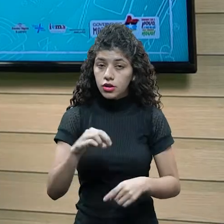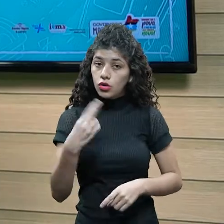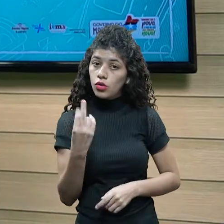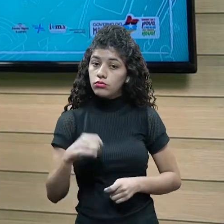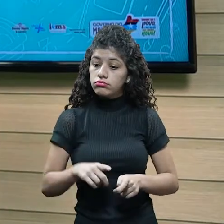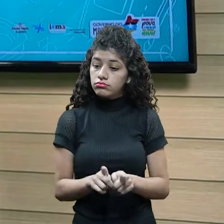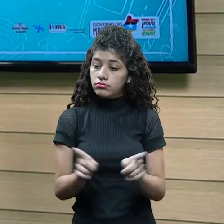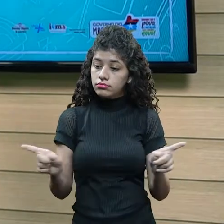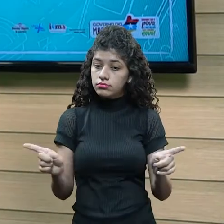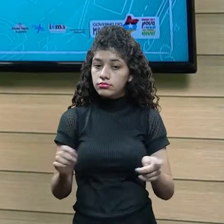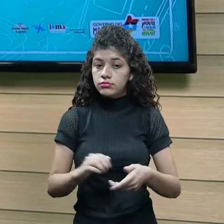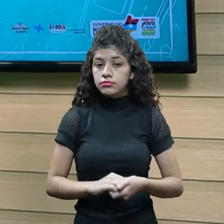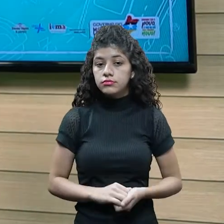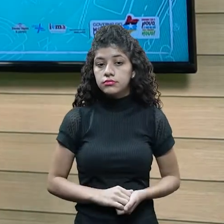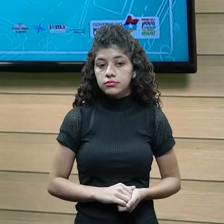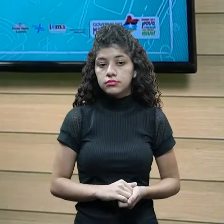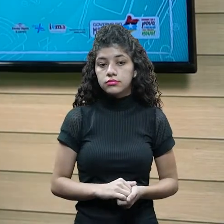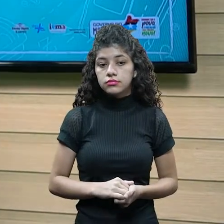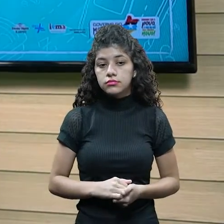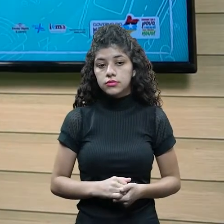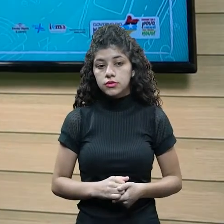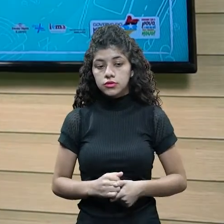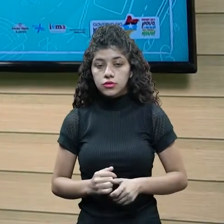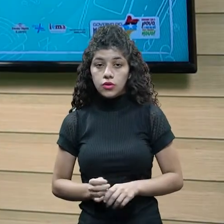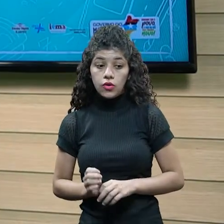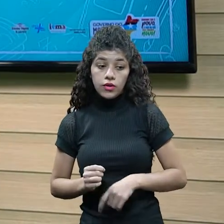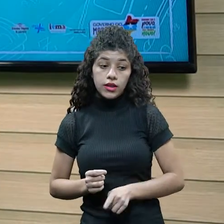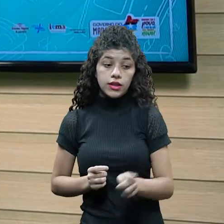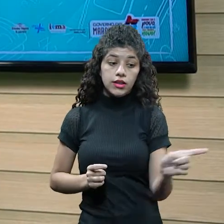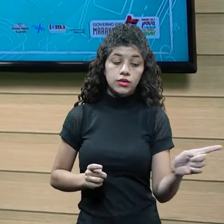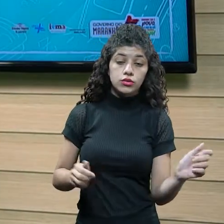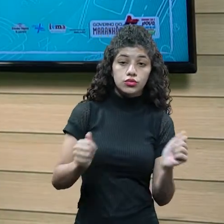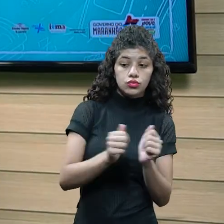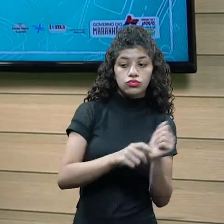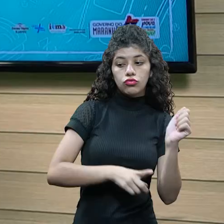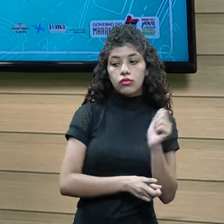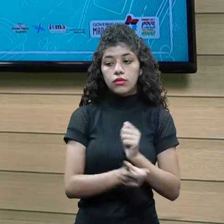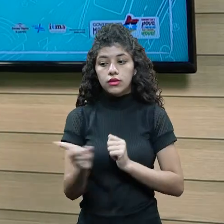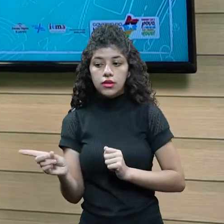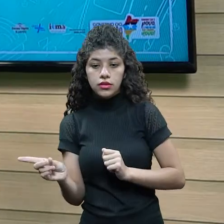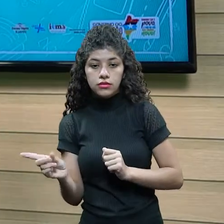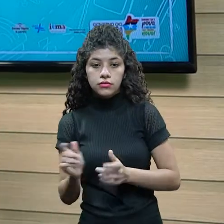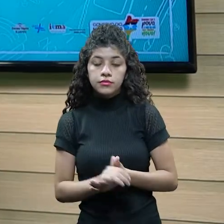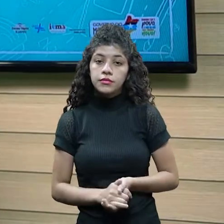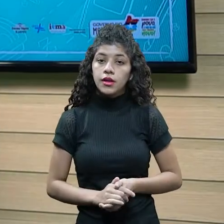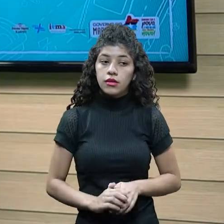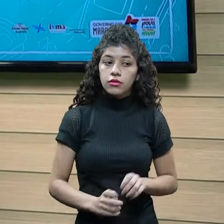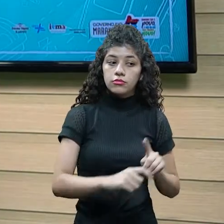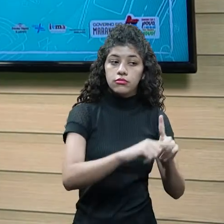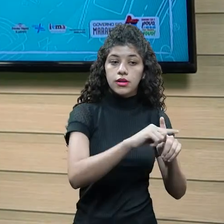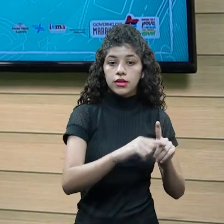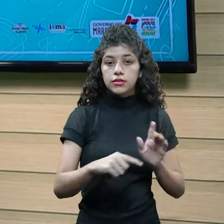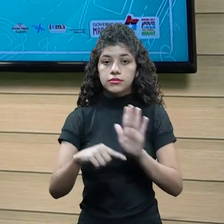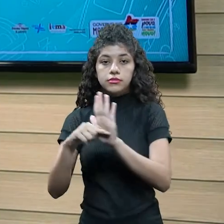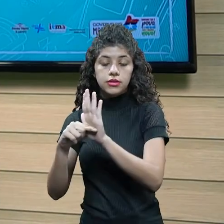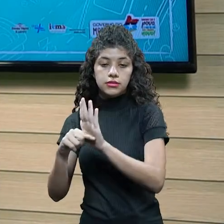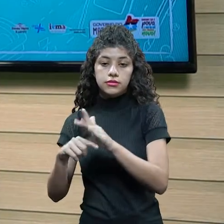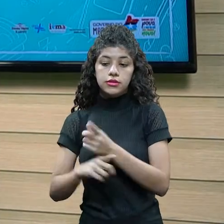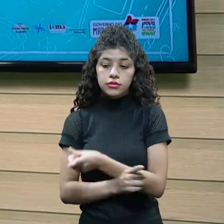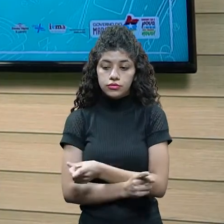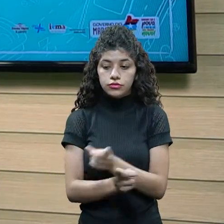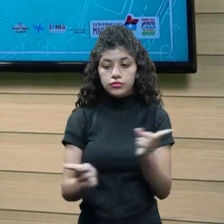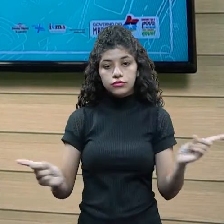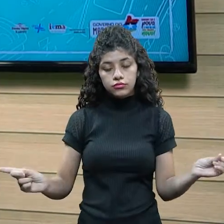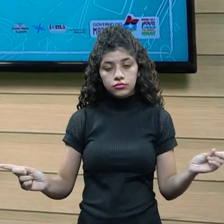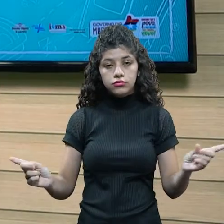minha fala eu falar mais isso, mais aquilo, é a mesma direção. Agora se eu falo mais e menos, dá uma ideia de adversidade. Então ela